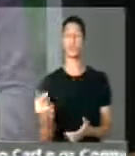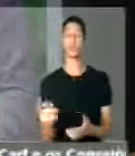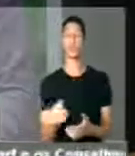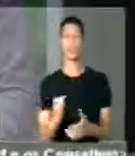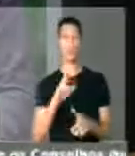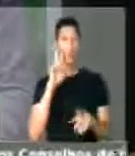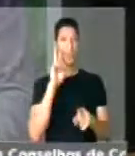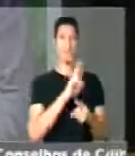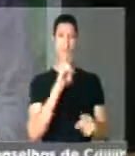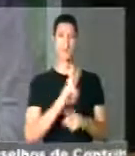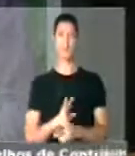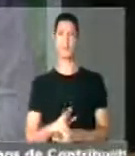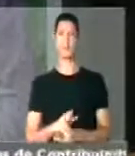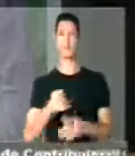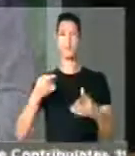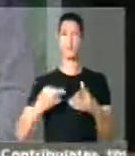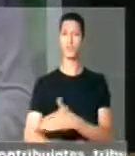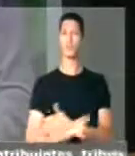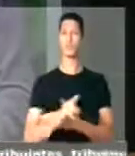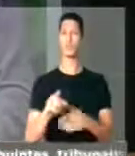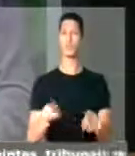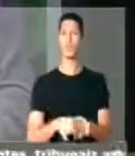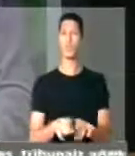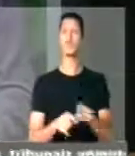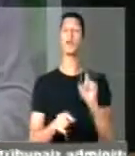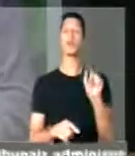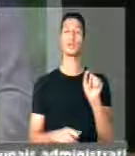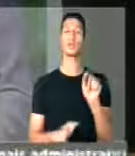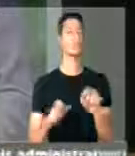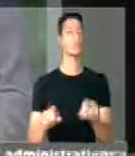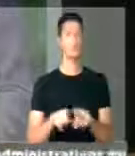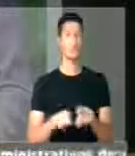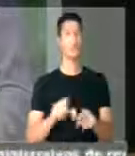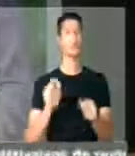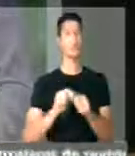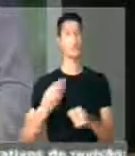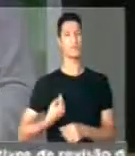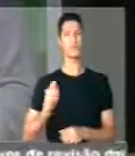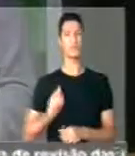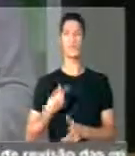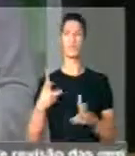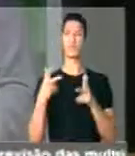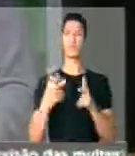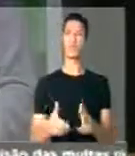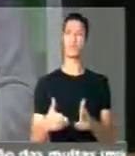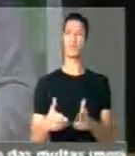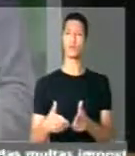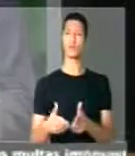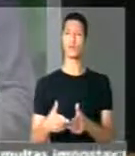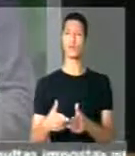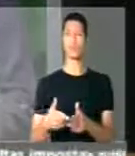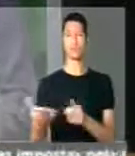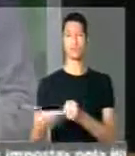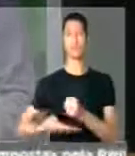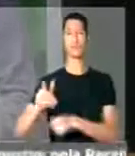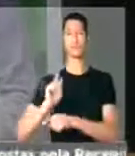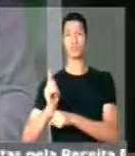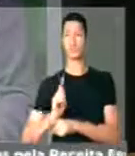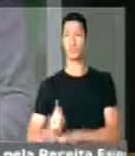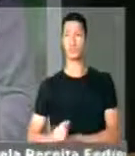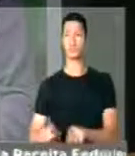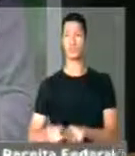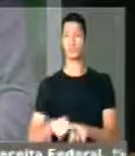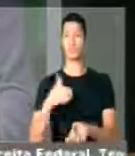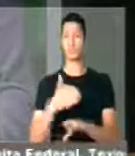sua defesa intensa e que também se fez presente como ferramenta de gestão